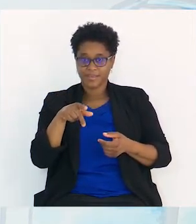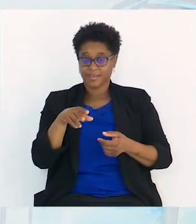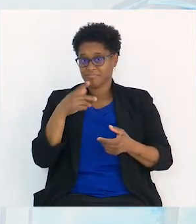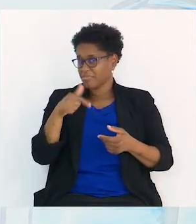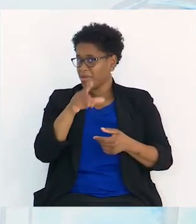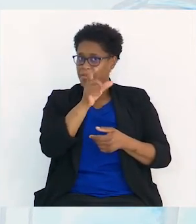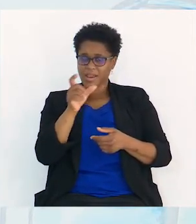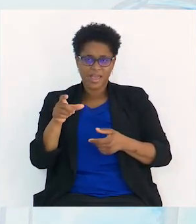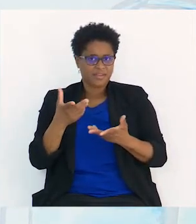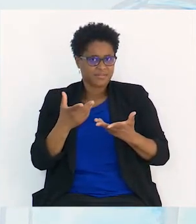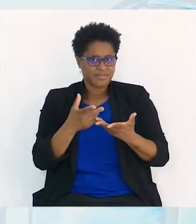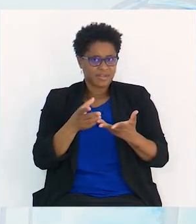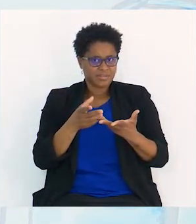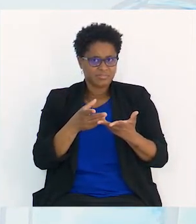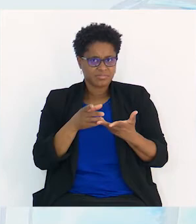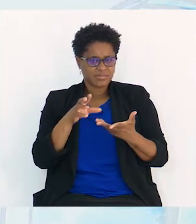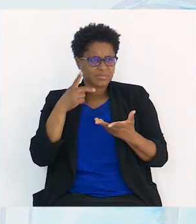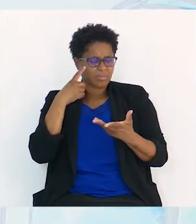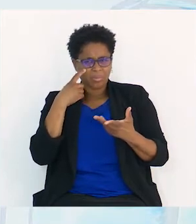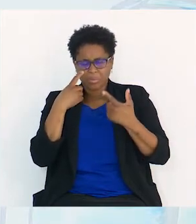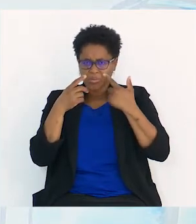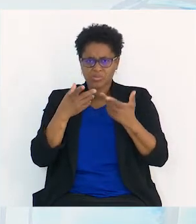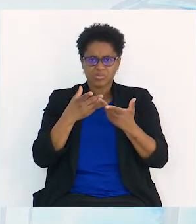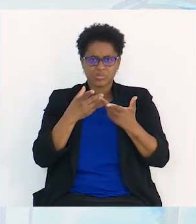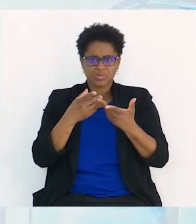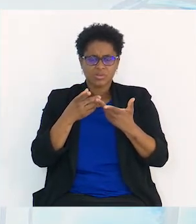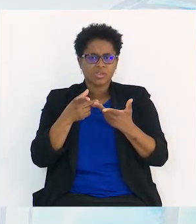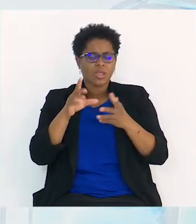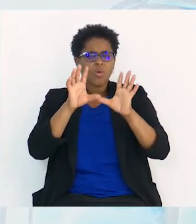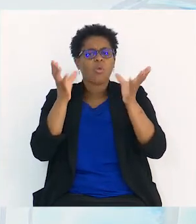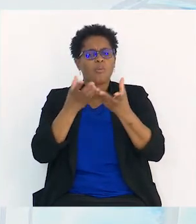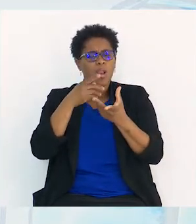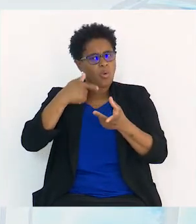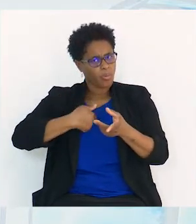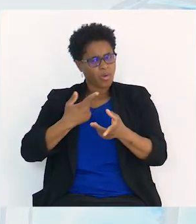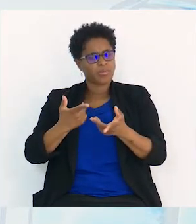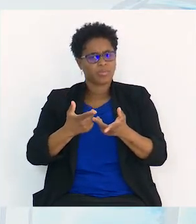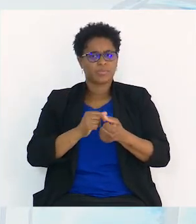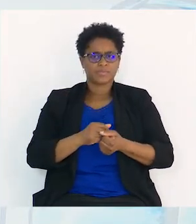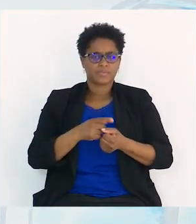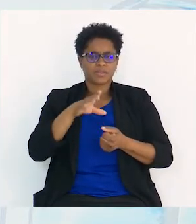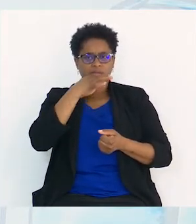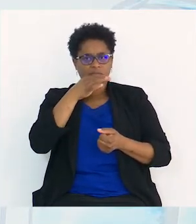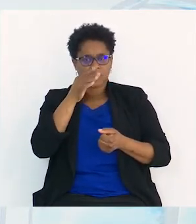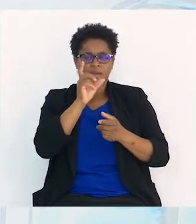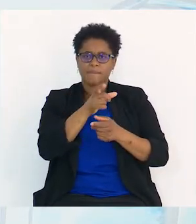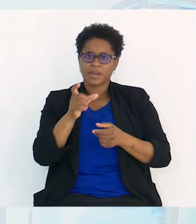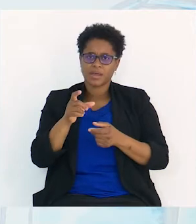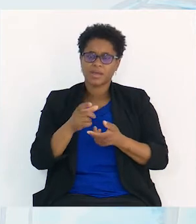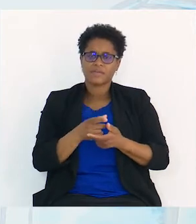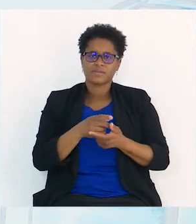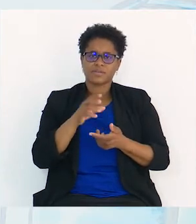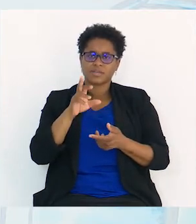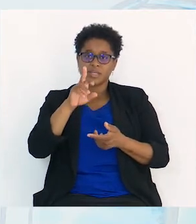uma palavra com sentido global ou com sentido próprio. Daí que se diz que a palavra remexido é classificada como